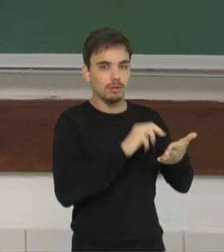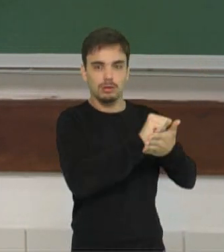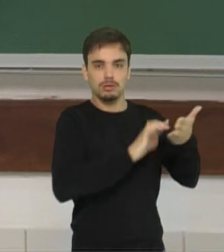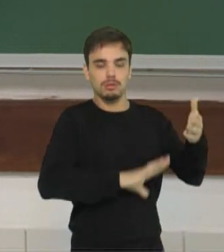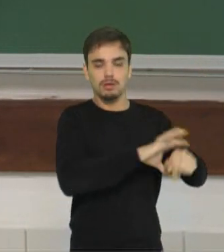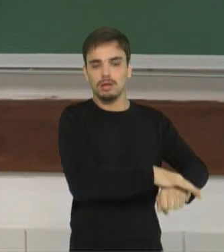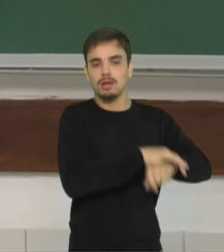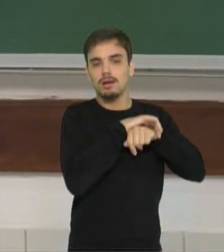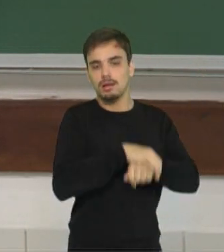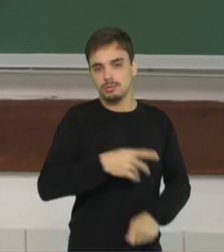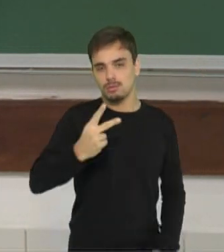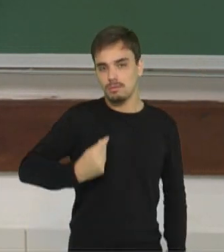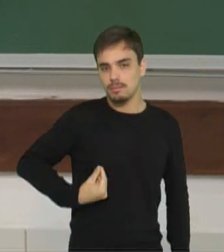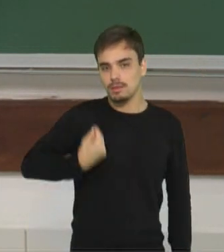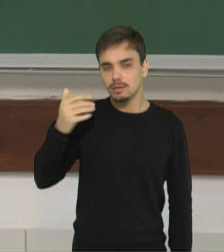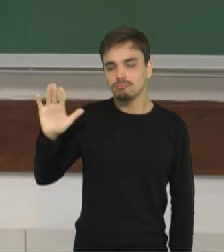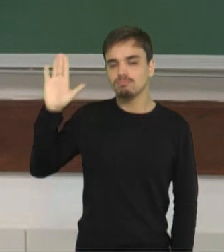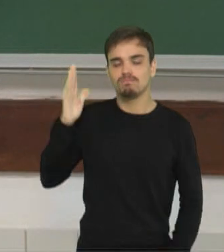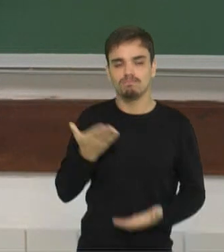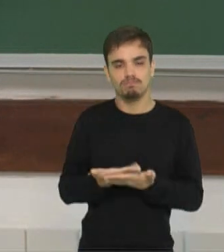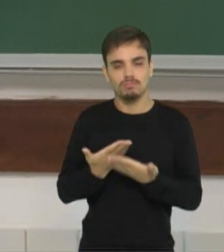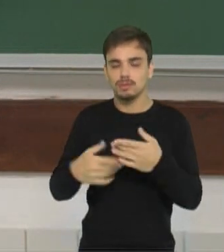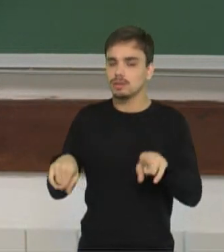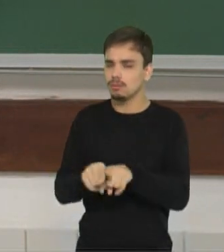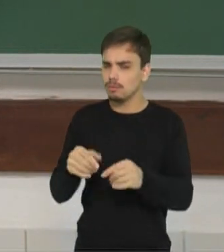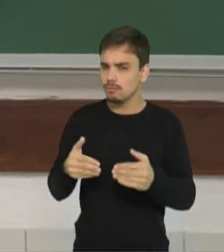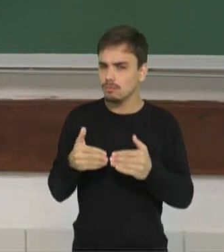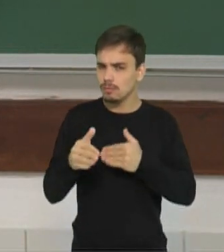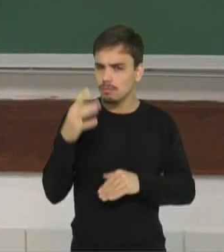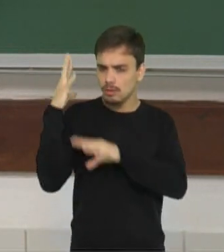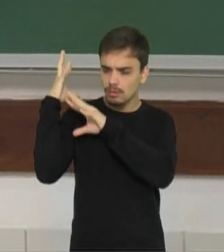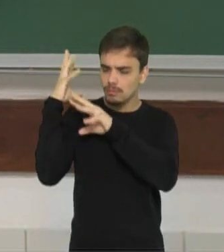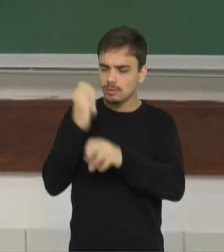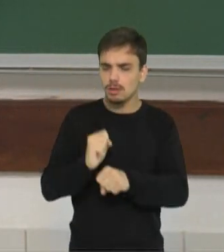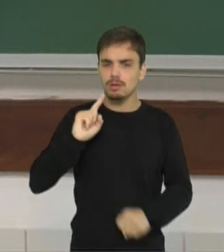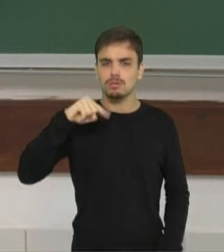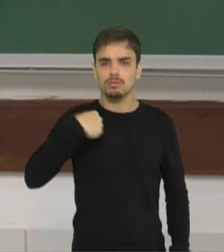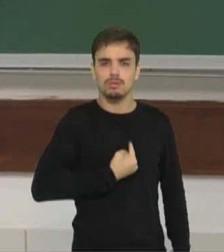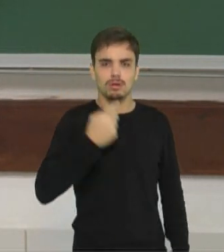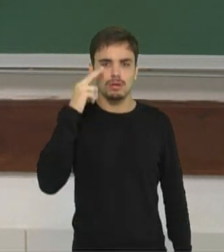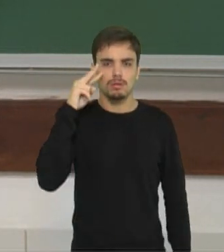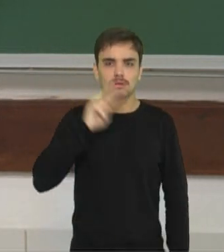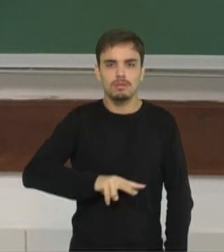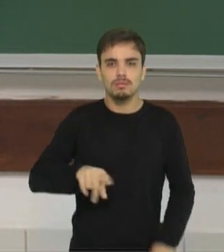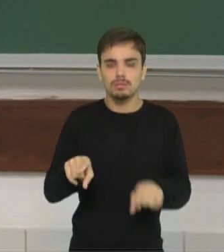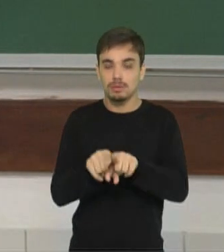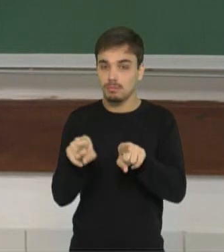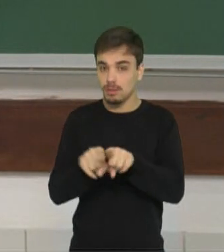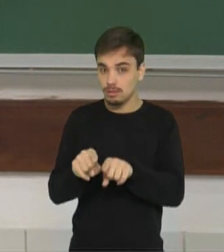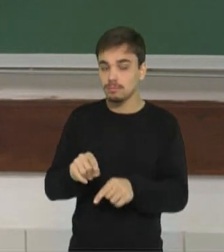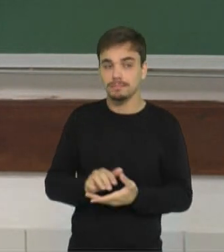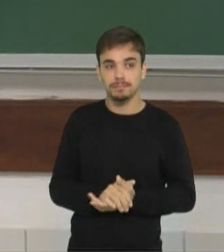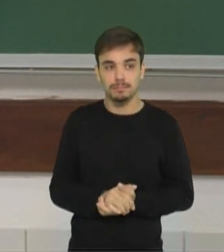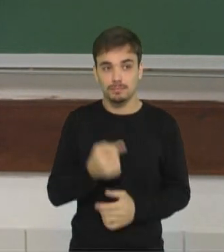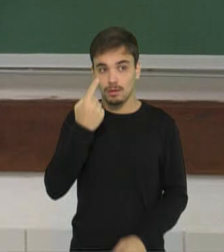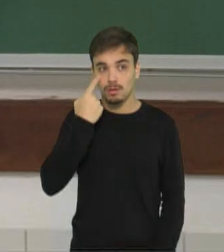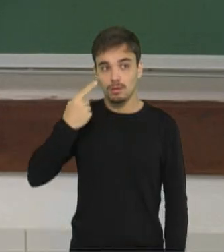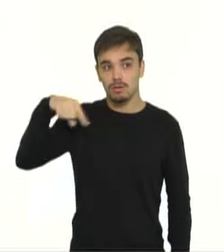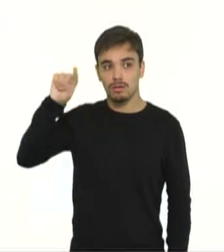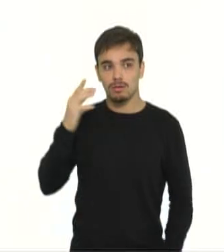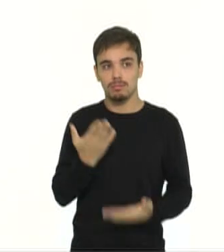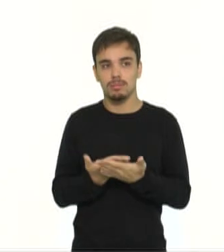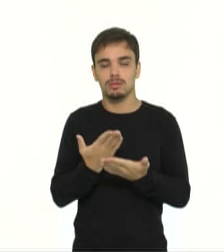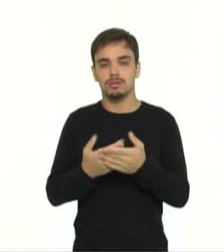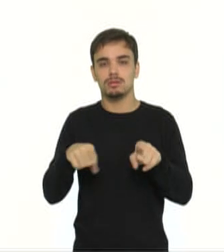garantir a sua presença na aula, certo? Então, vamos revisar um pouquinho o que nós vimos na aula passada? Na aula passada nós